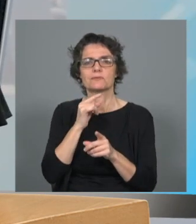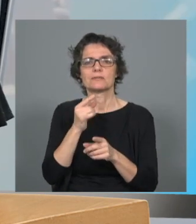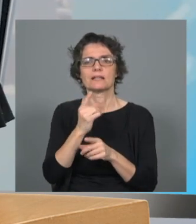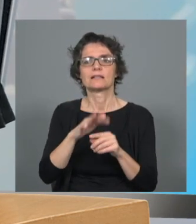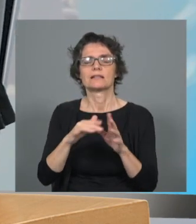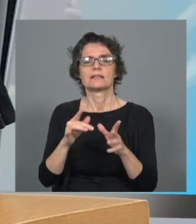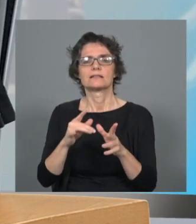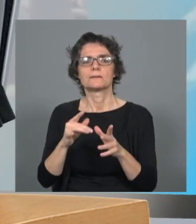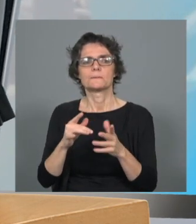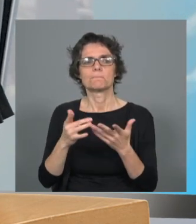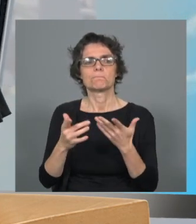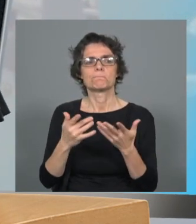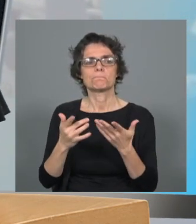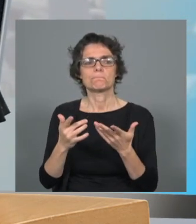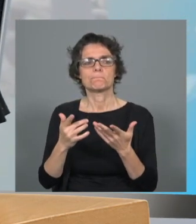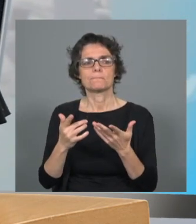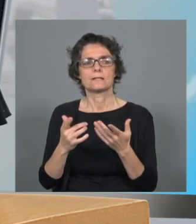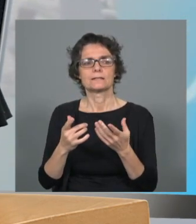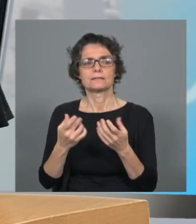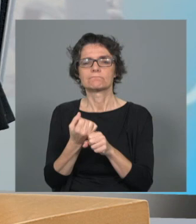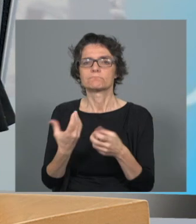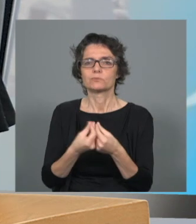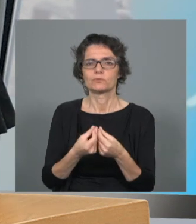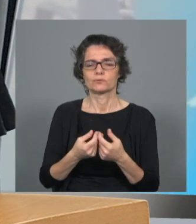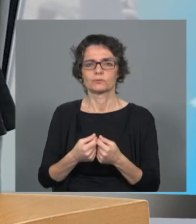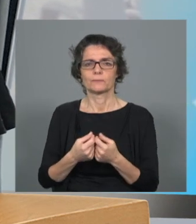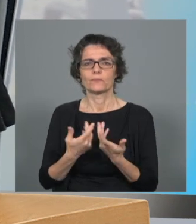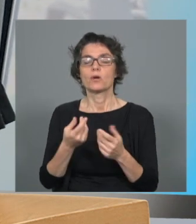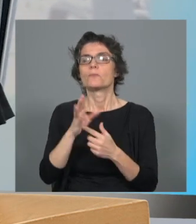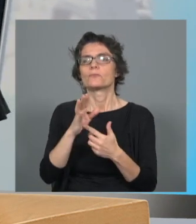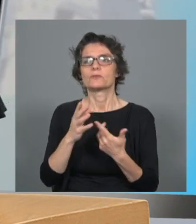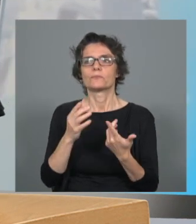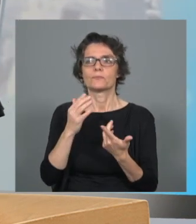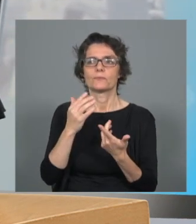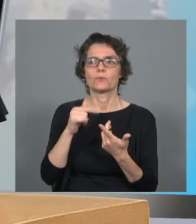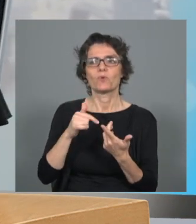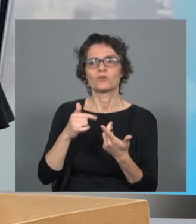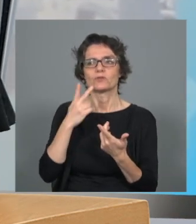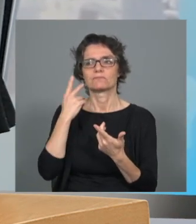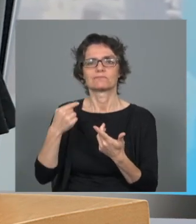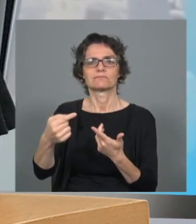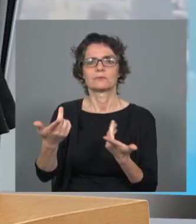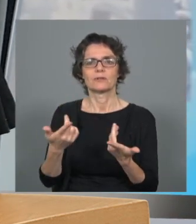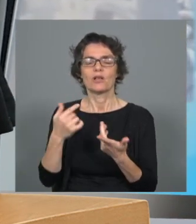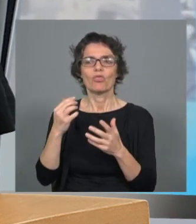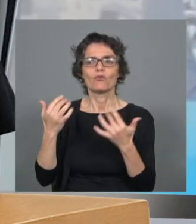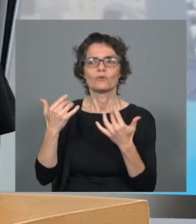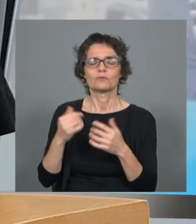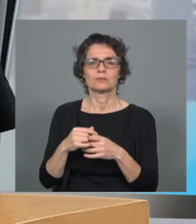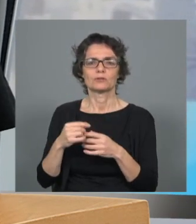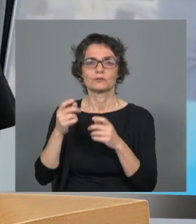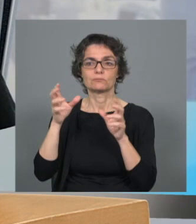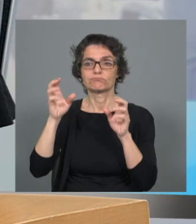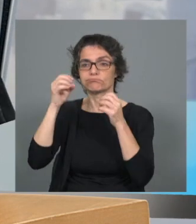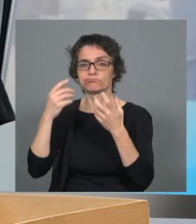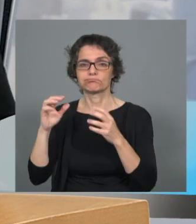desta tentação que vivemos de consumir as notícias. Ouvimos e depois voltamos à